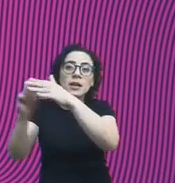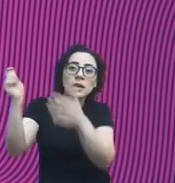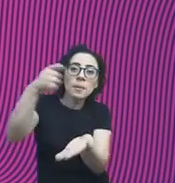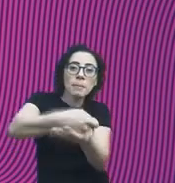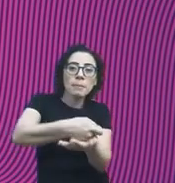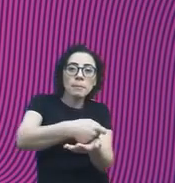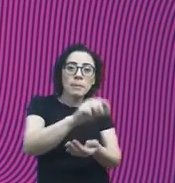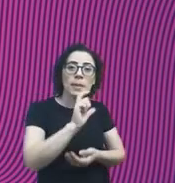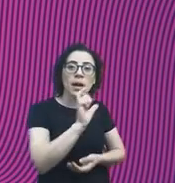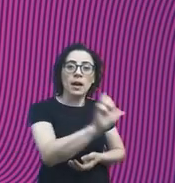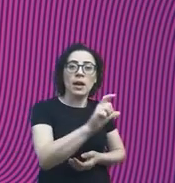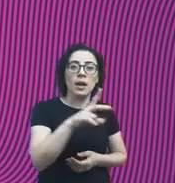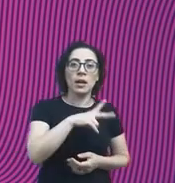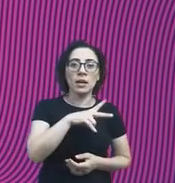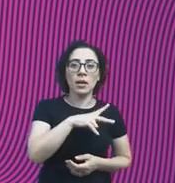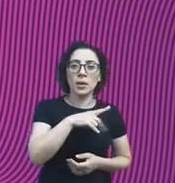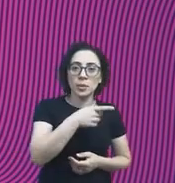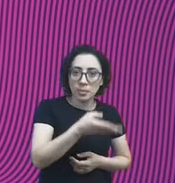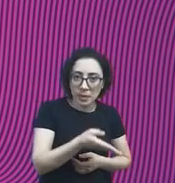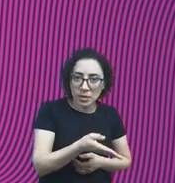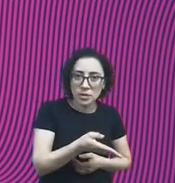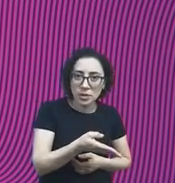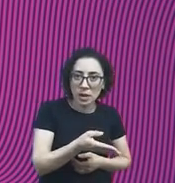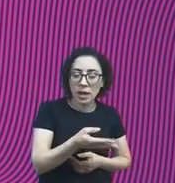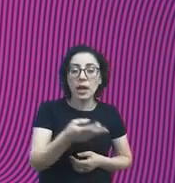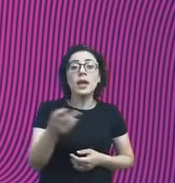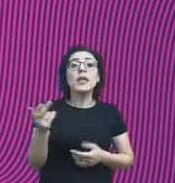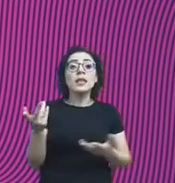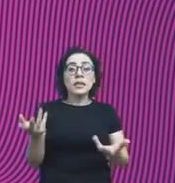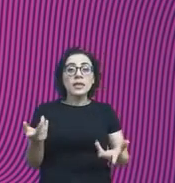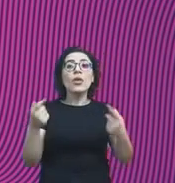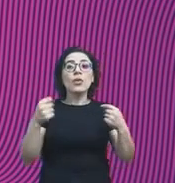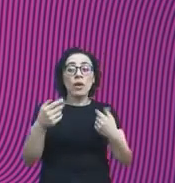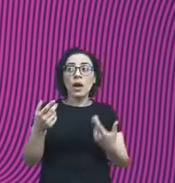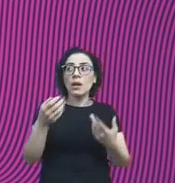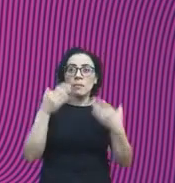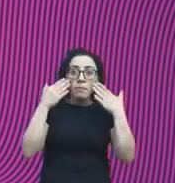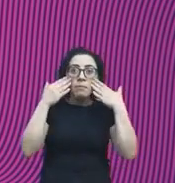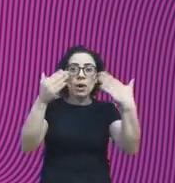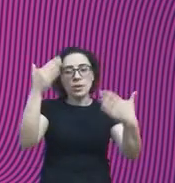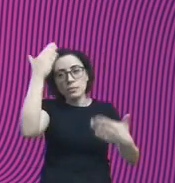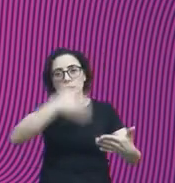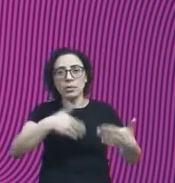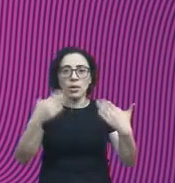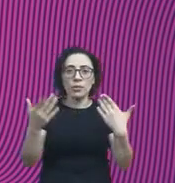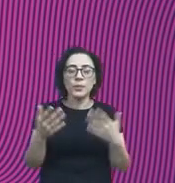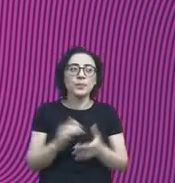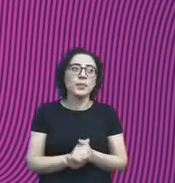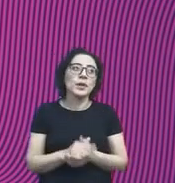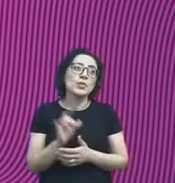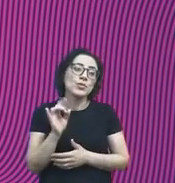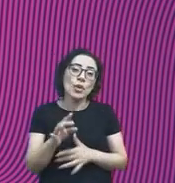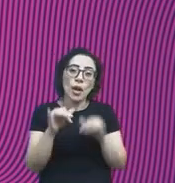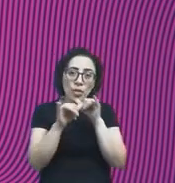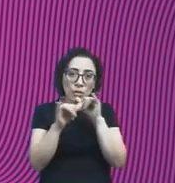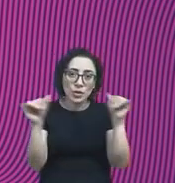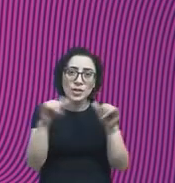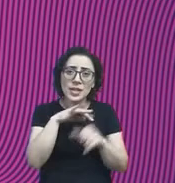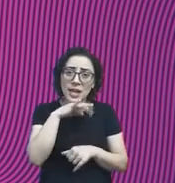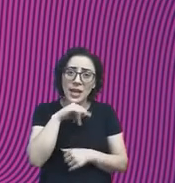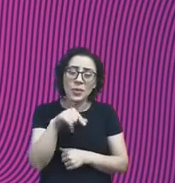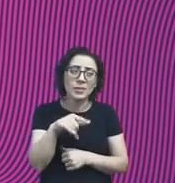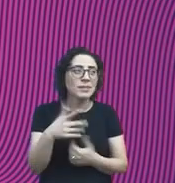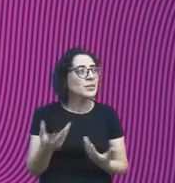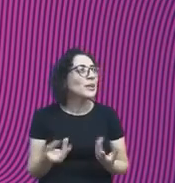na alocação de recursos. A única notícia que eu tenho aqui que é ruim, não é ruim, vai... A gente percebe muito naquela lógica assim, não vou